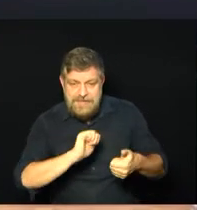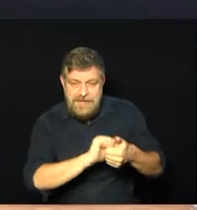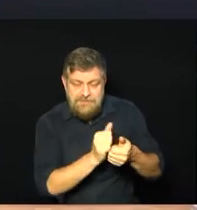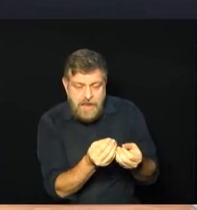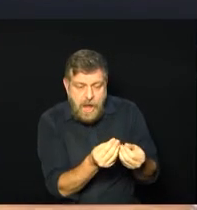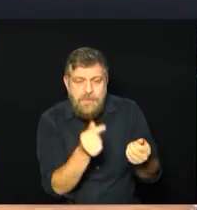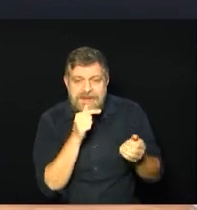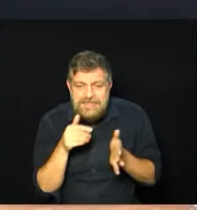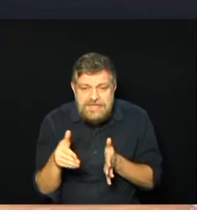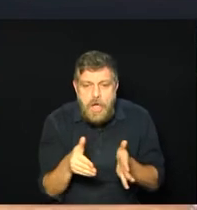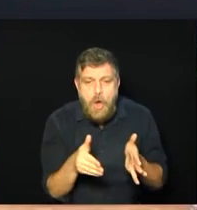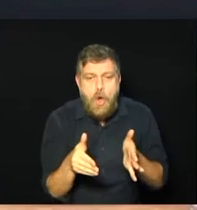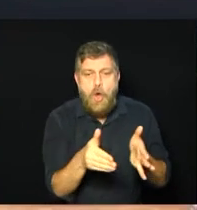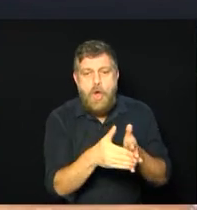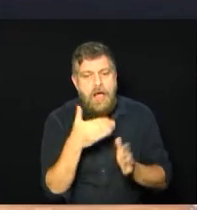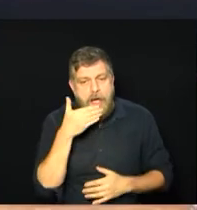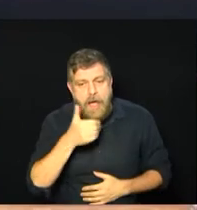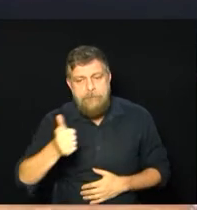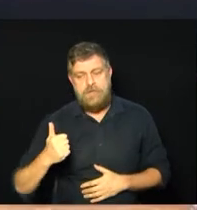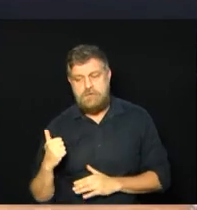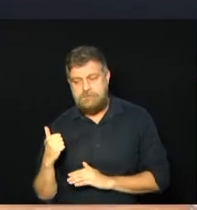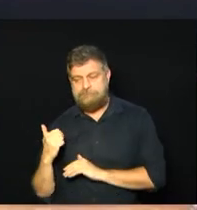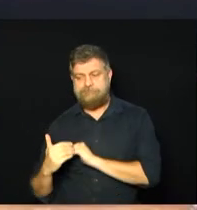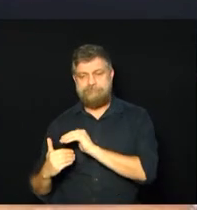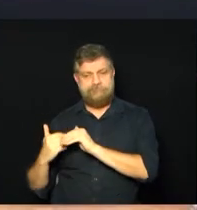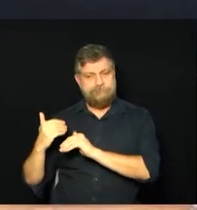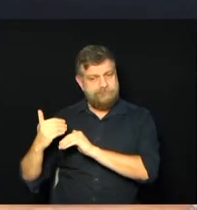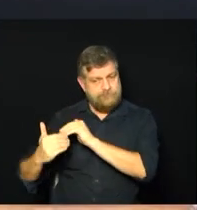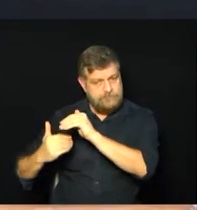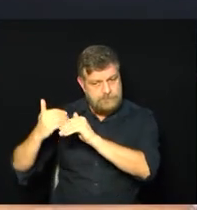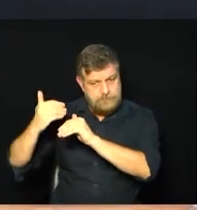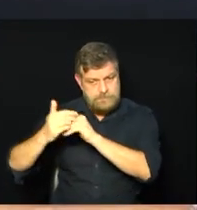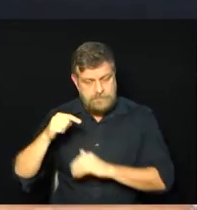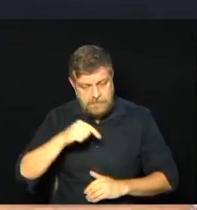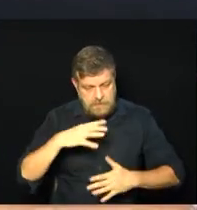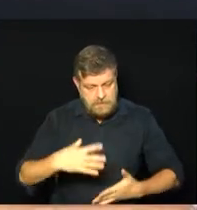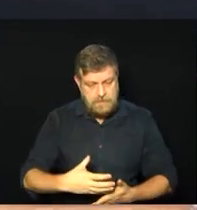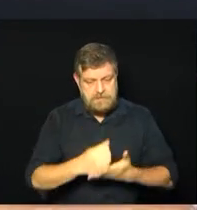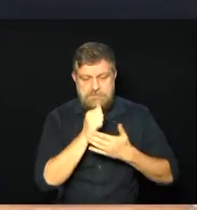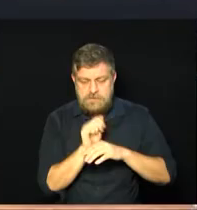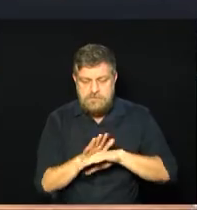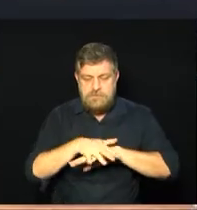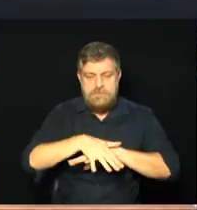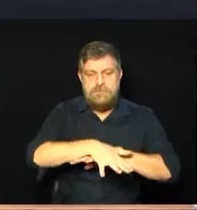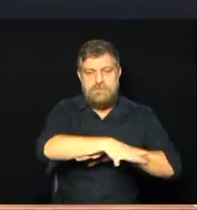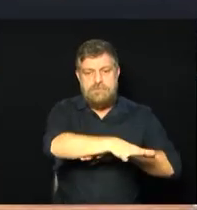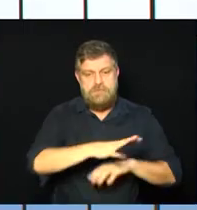córregos melhores. Progressivamente, isso vai levando à recuperação dos mananciais da cidade.